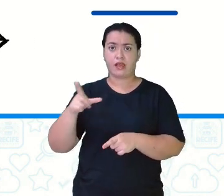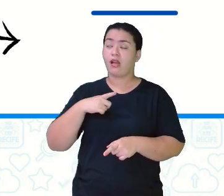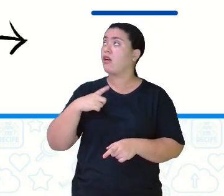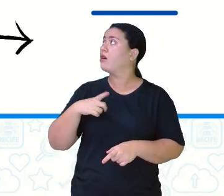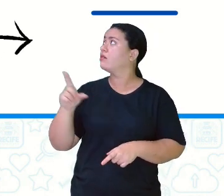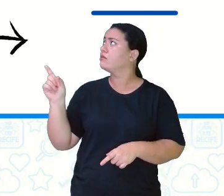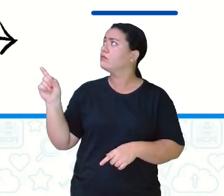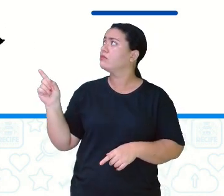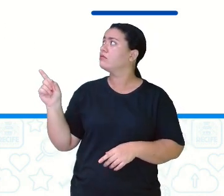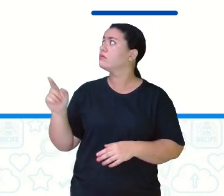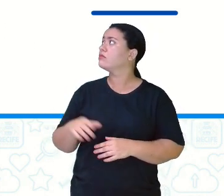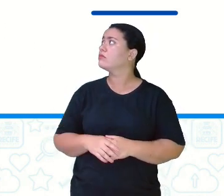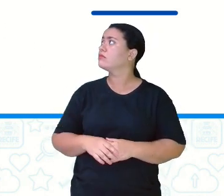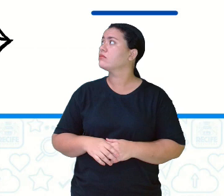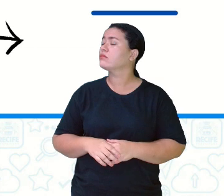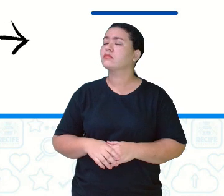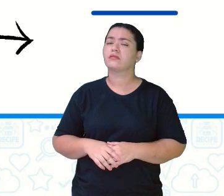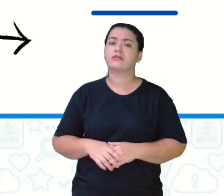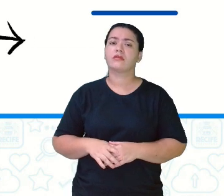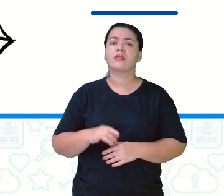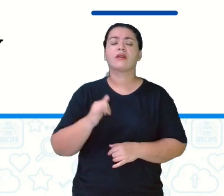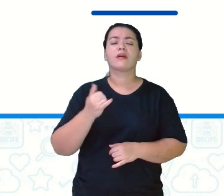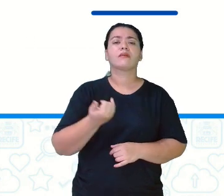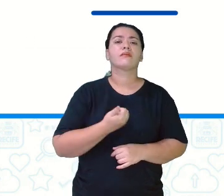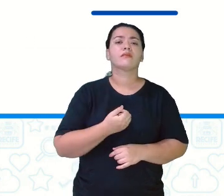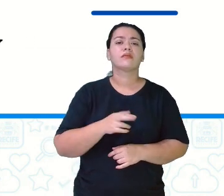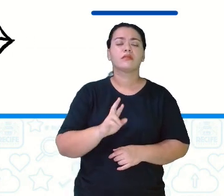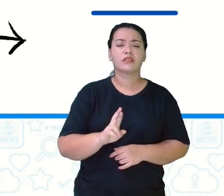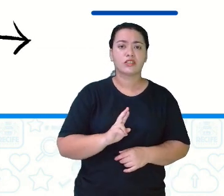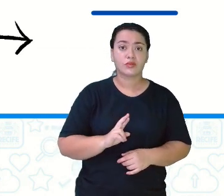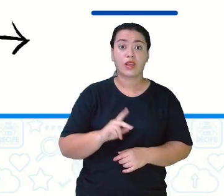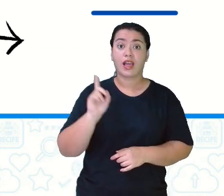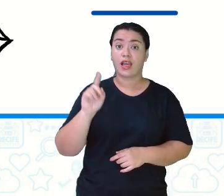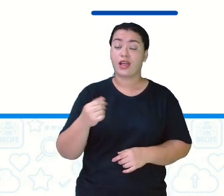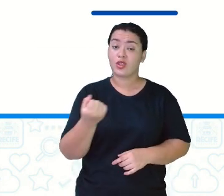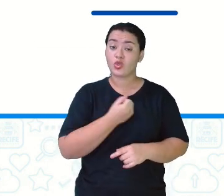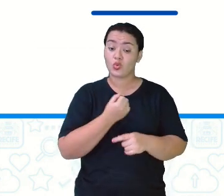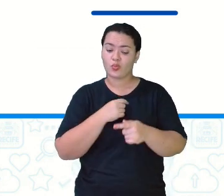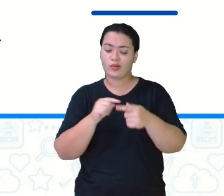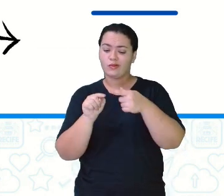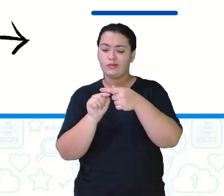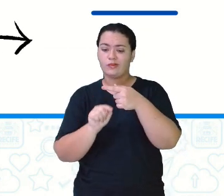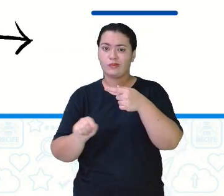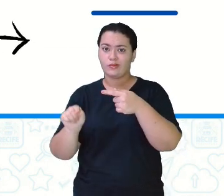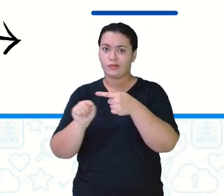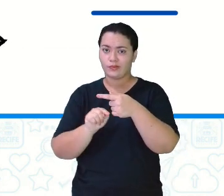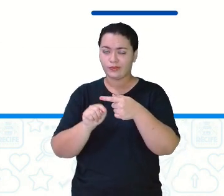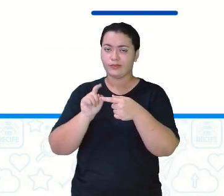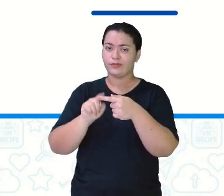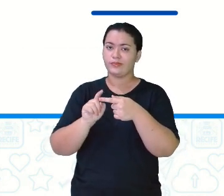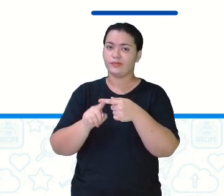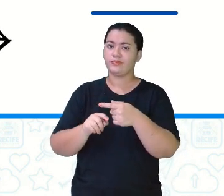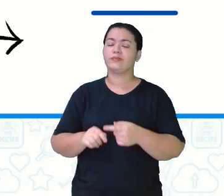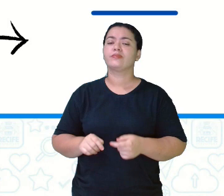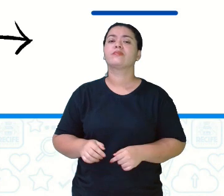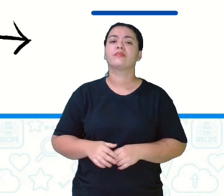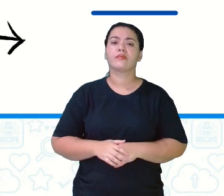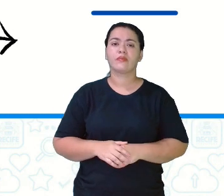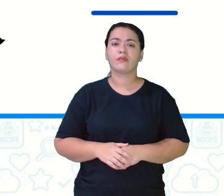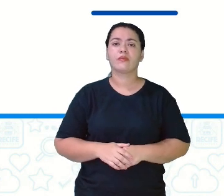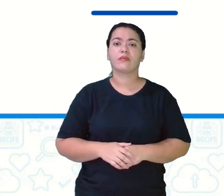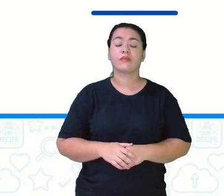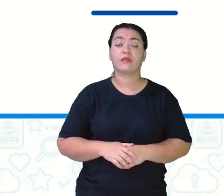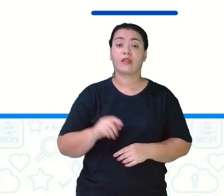dividida? Estão observando? Coloca aí que é o número justamente que vai ficar ali embaixo do tracinho.